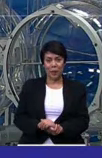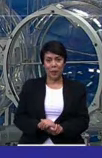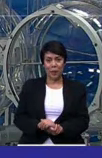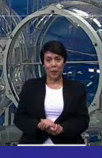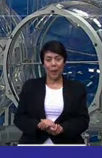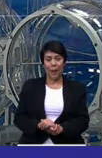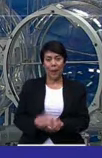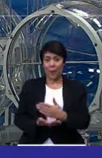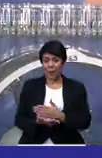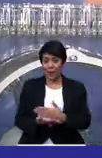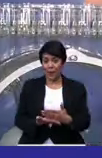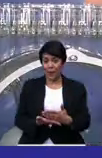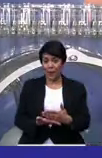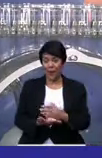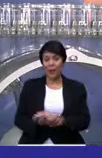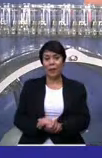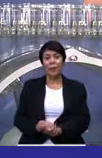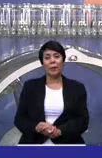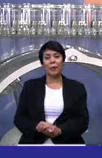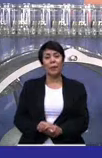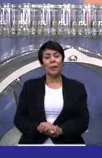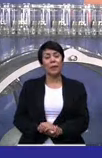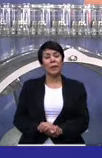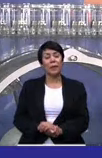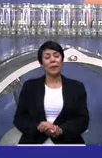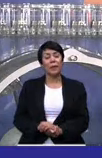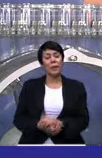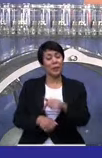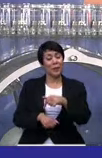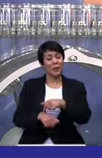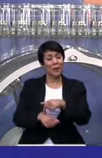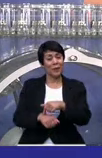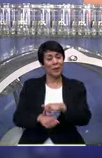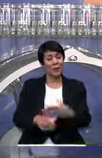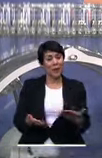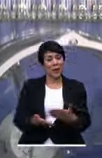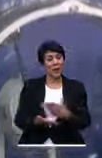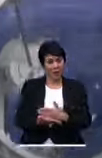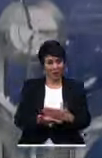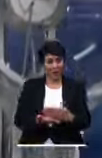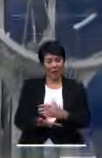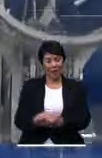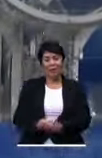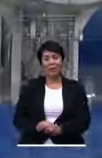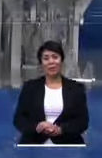começar? Apostas em mãos, bolas posicionadas. A hora é agora. Valendo!